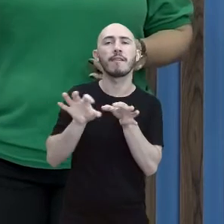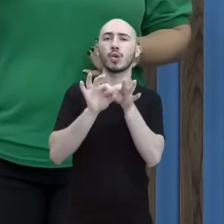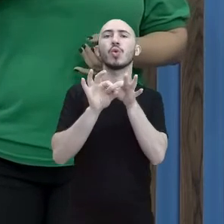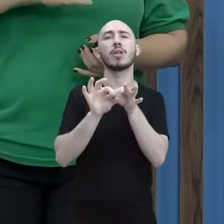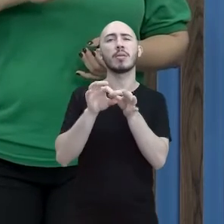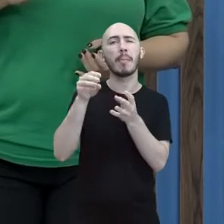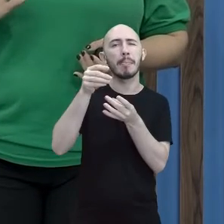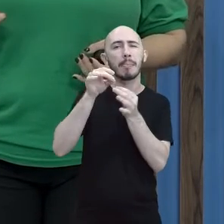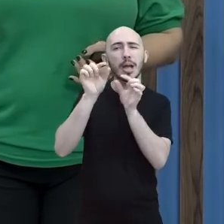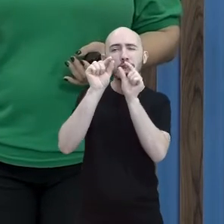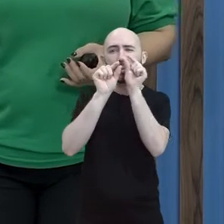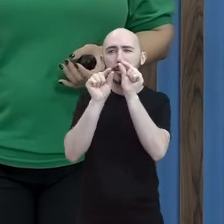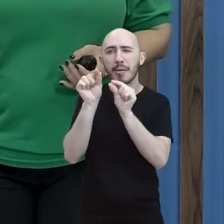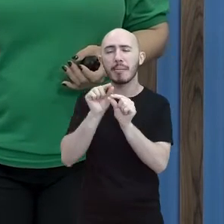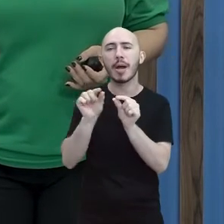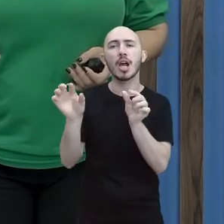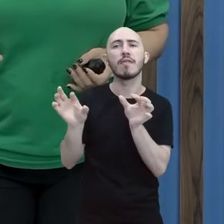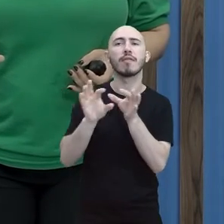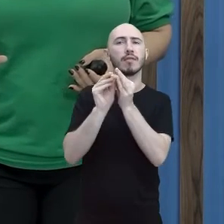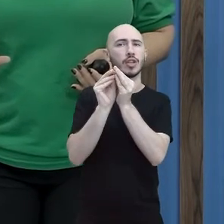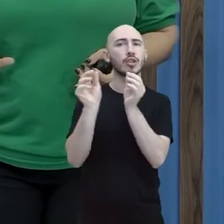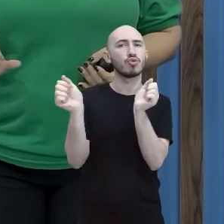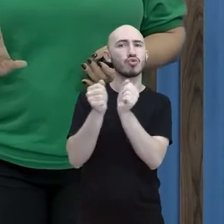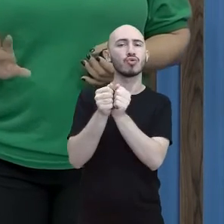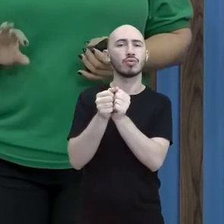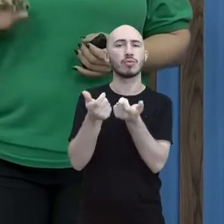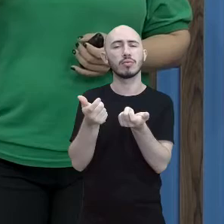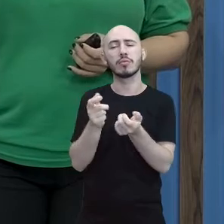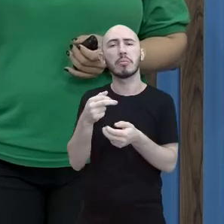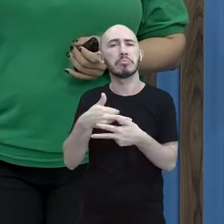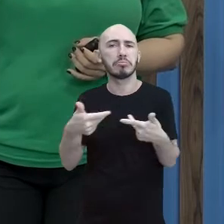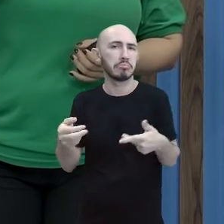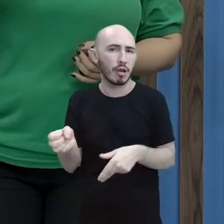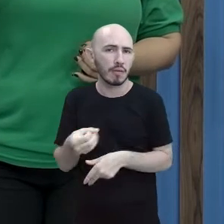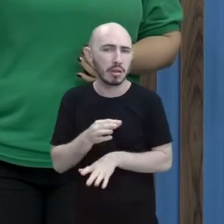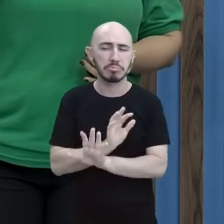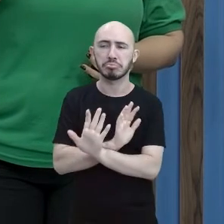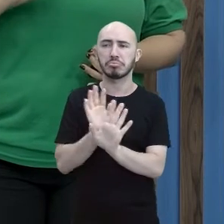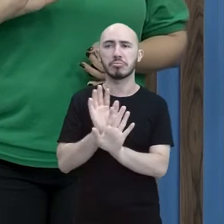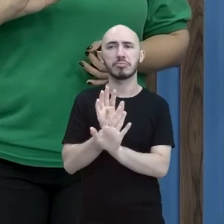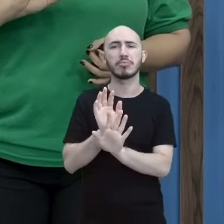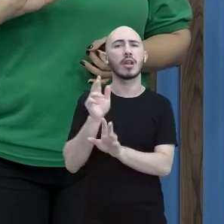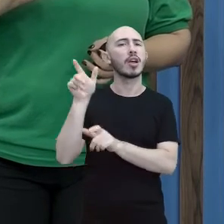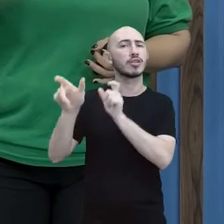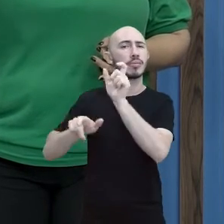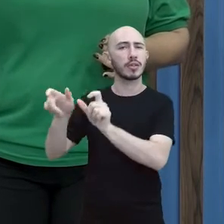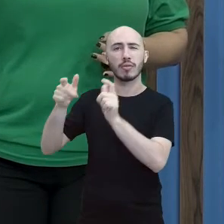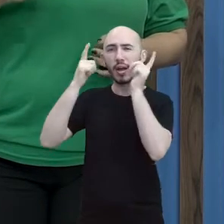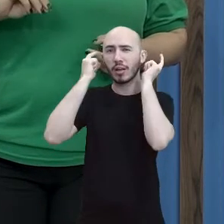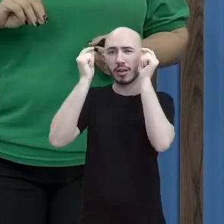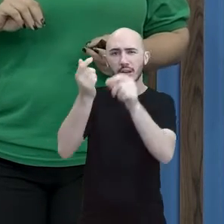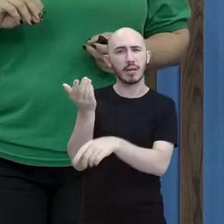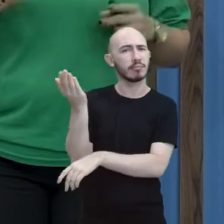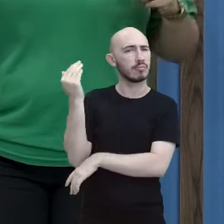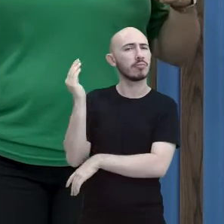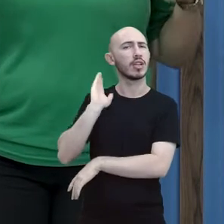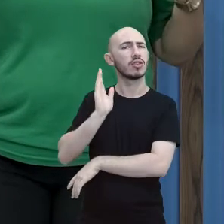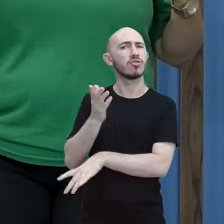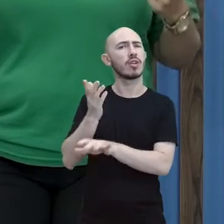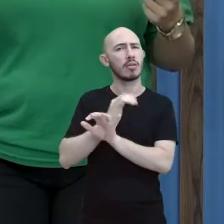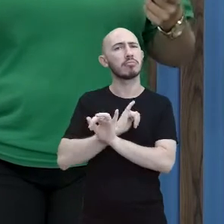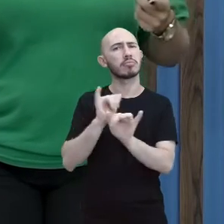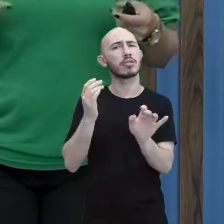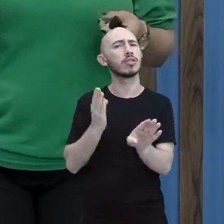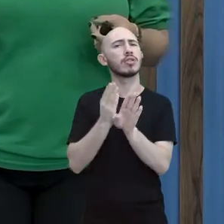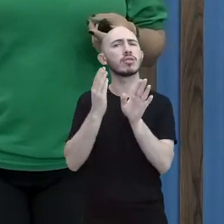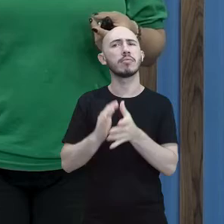indivisíveis. Até aí, nenhuma novidade, né? Os gregos já haviam falado também essa história. Sendo que